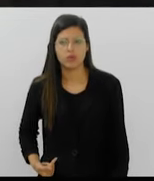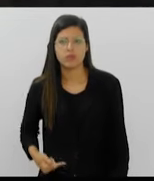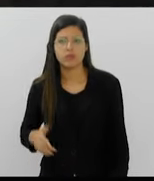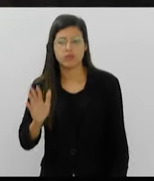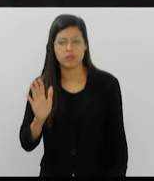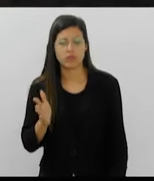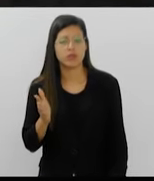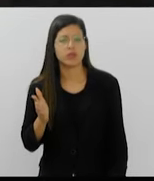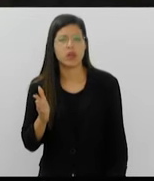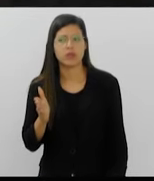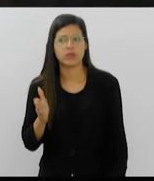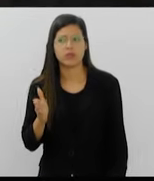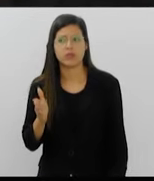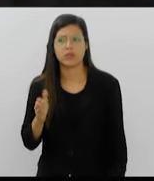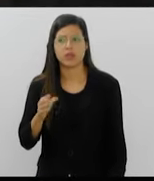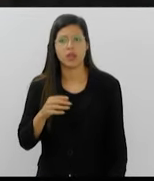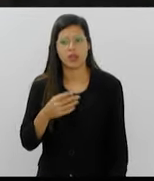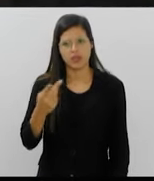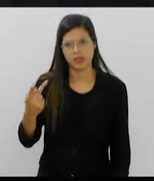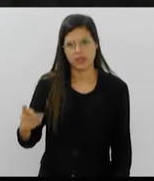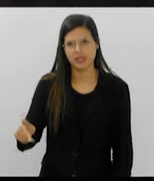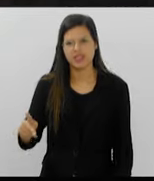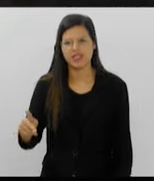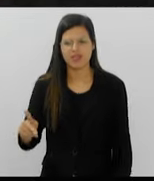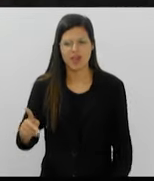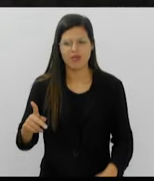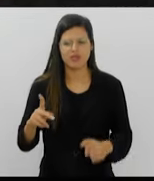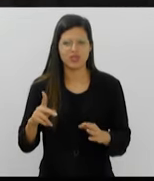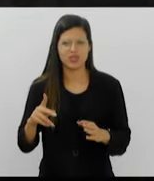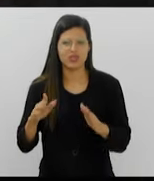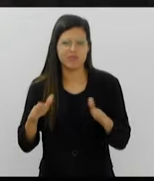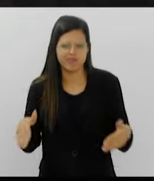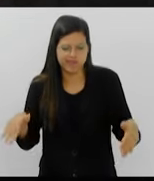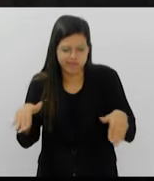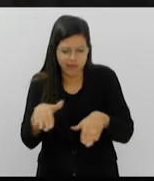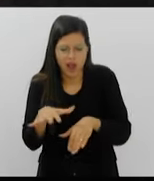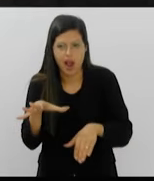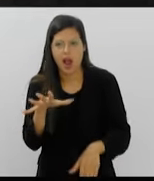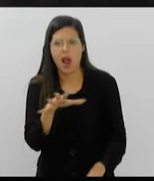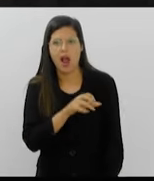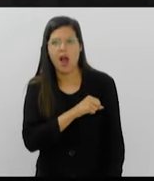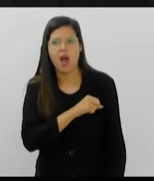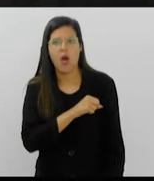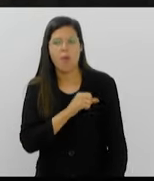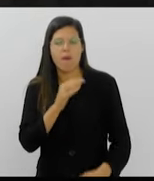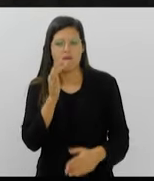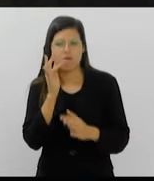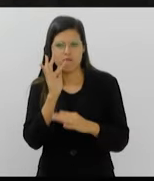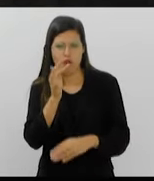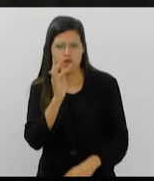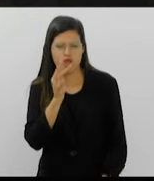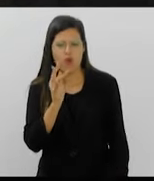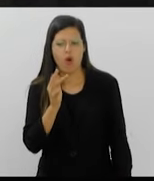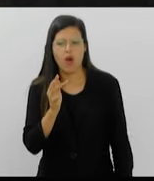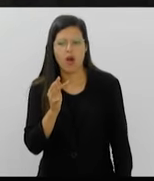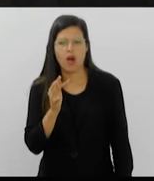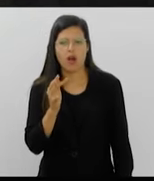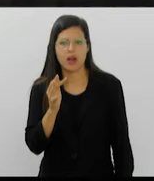asseclas, seus subservientes, adoram uma fofoca, adoram babar seu ovo,